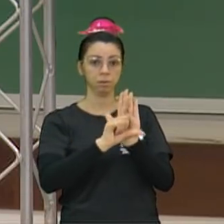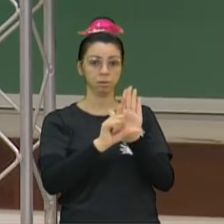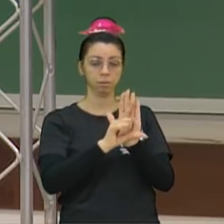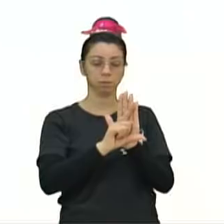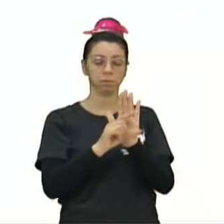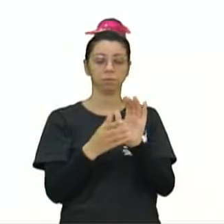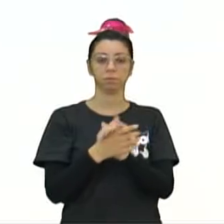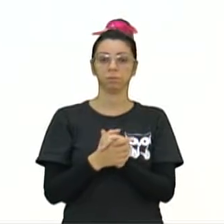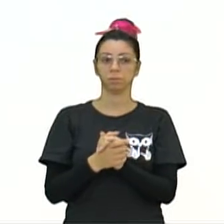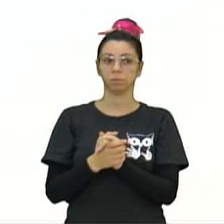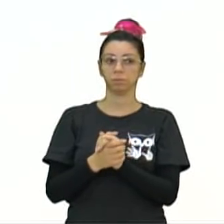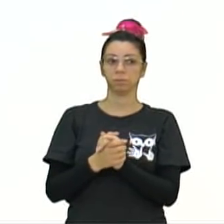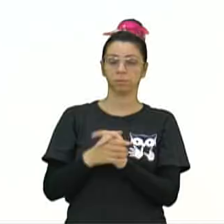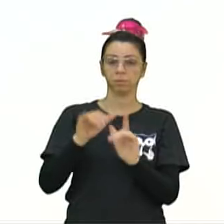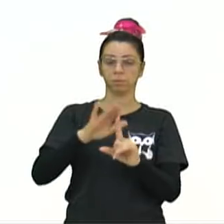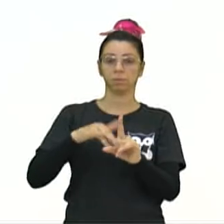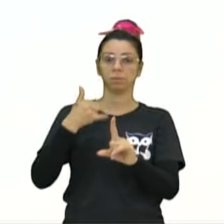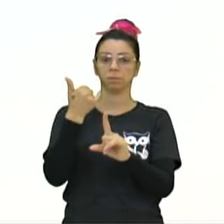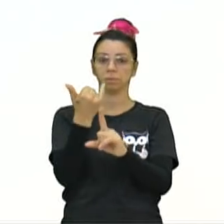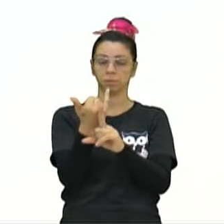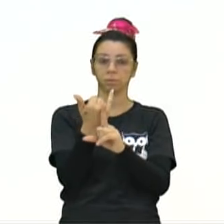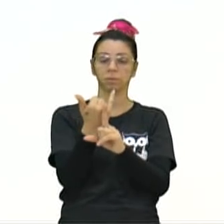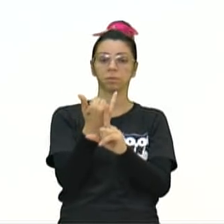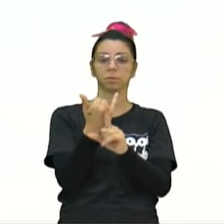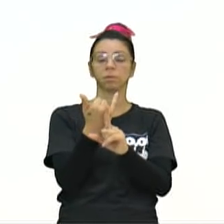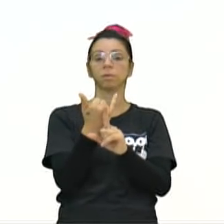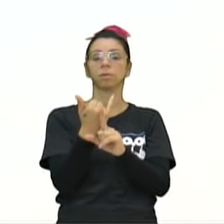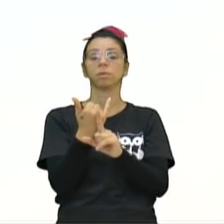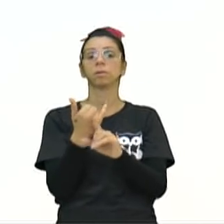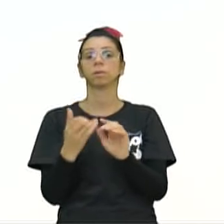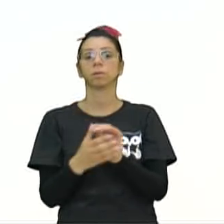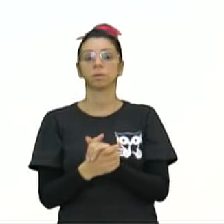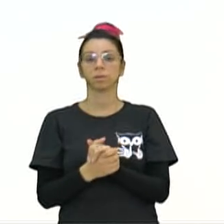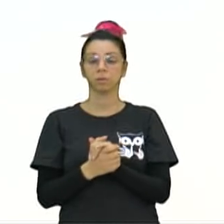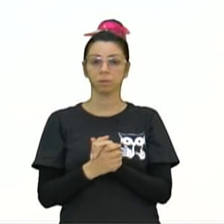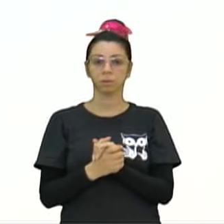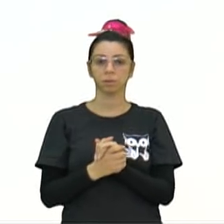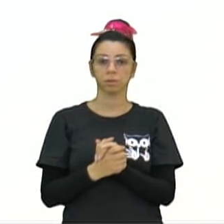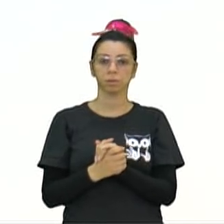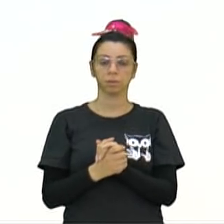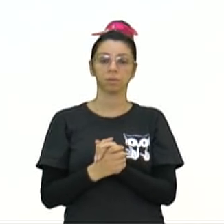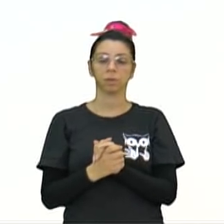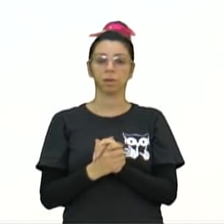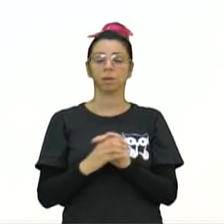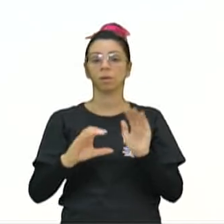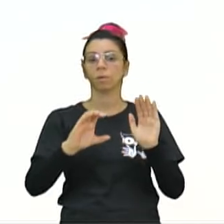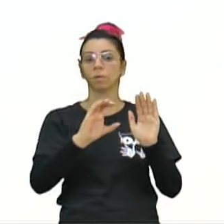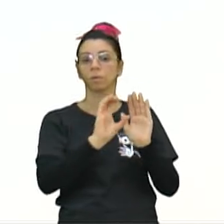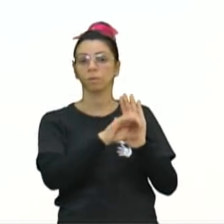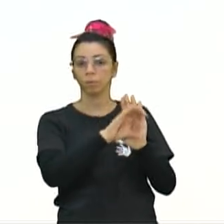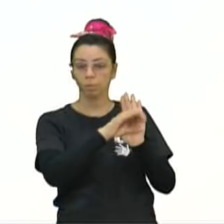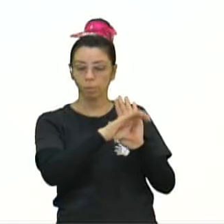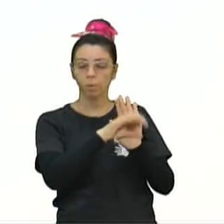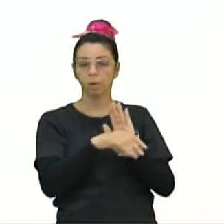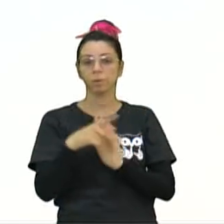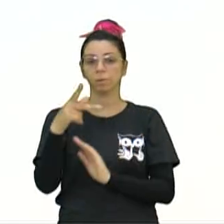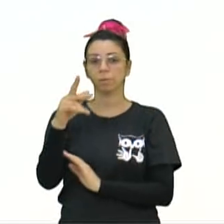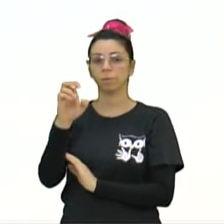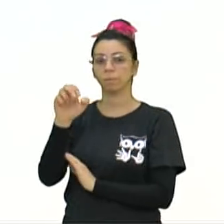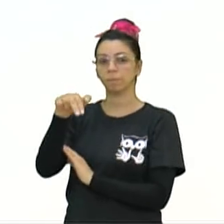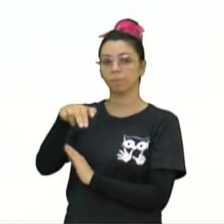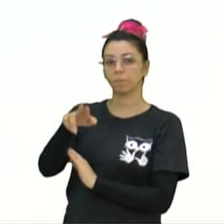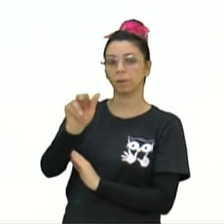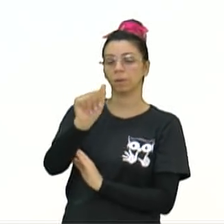o cyberbullying é passível de punição por meio do Código Penal, quando configura os crimes contra a honra, calúnia, difamação e